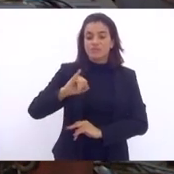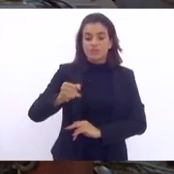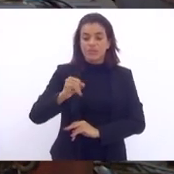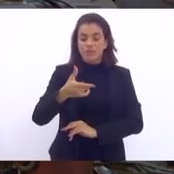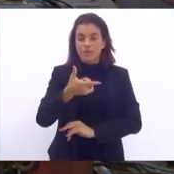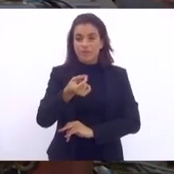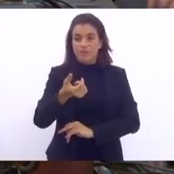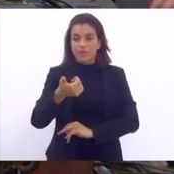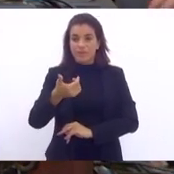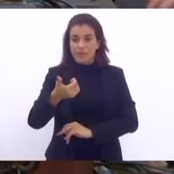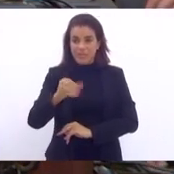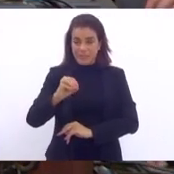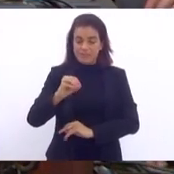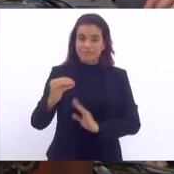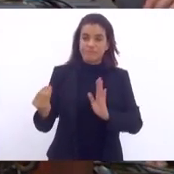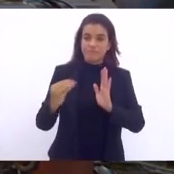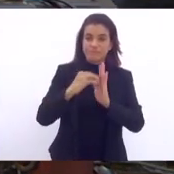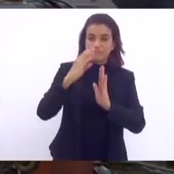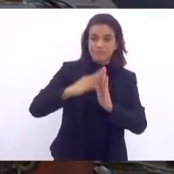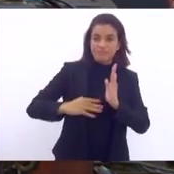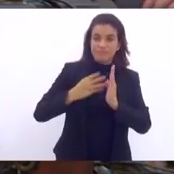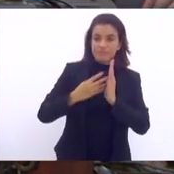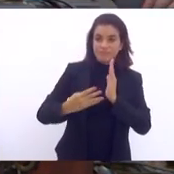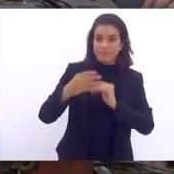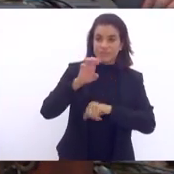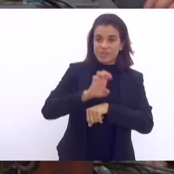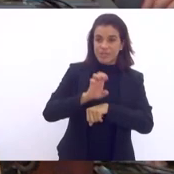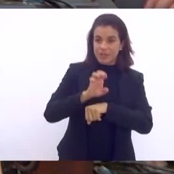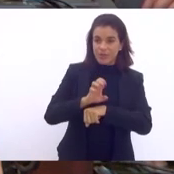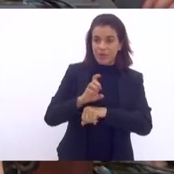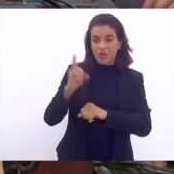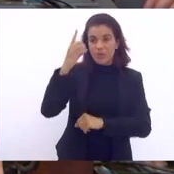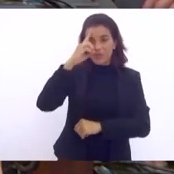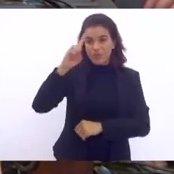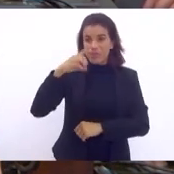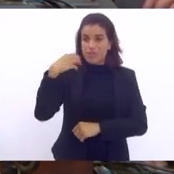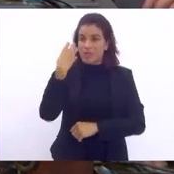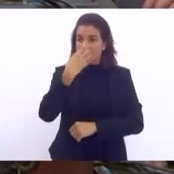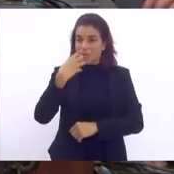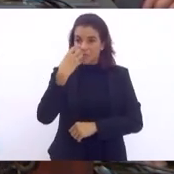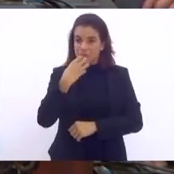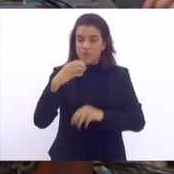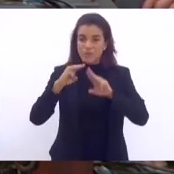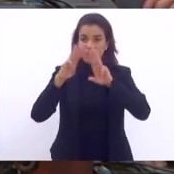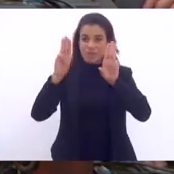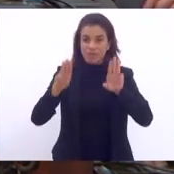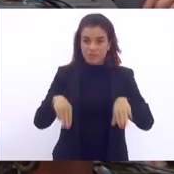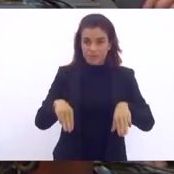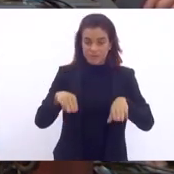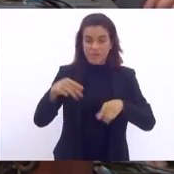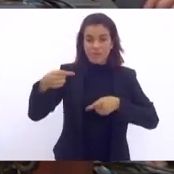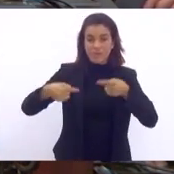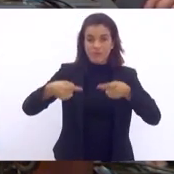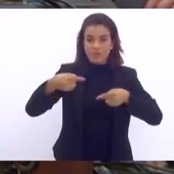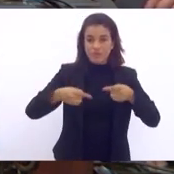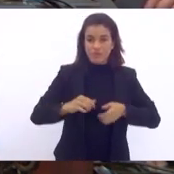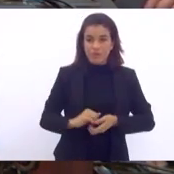oficial do Estado do Rio de Janeiro o Dia da Música no Museu. Em discussão,